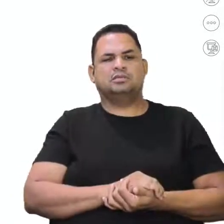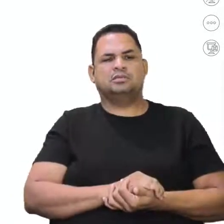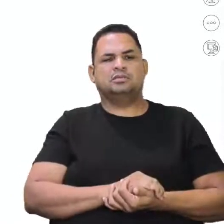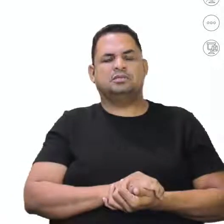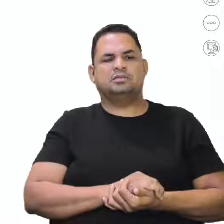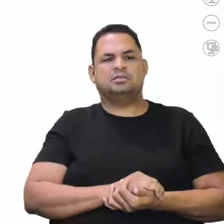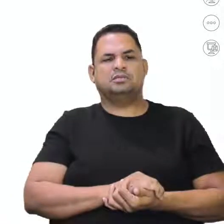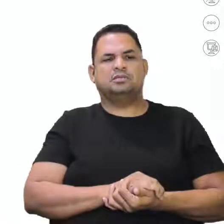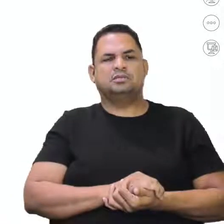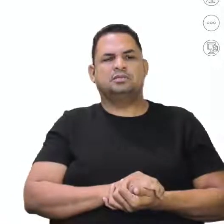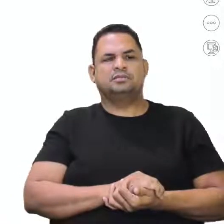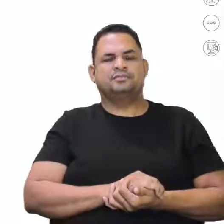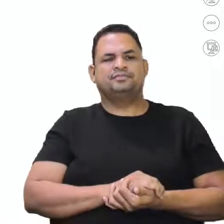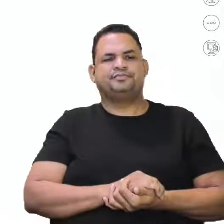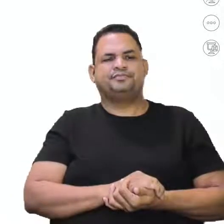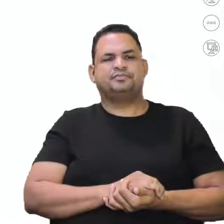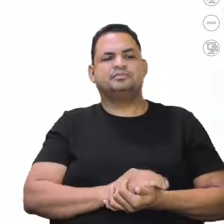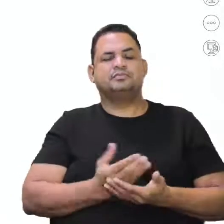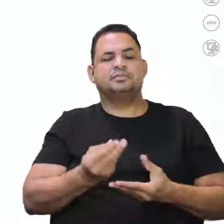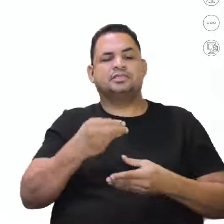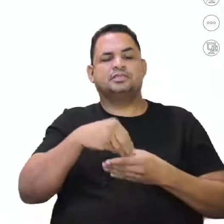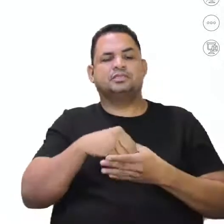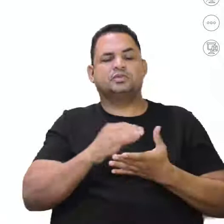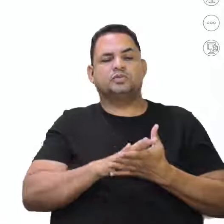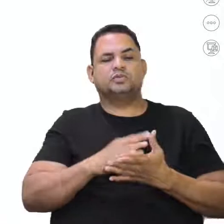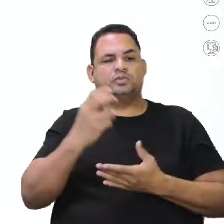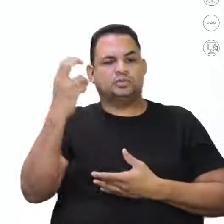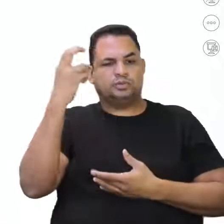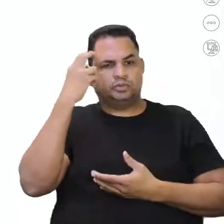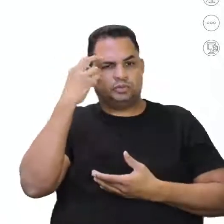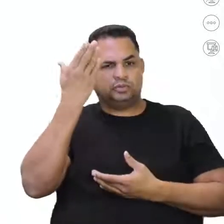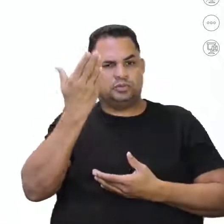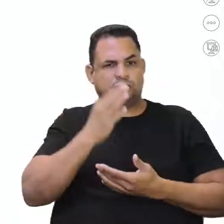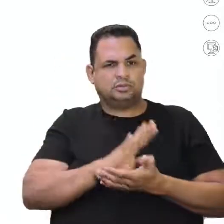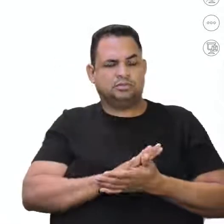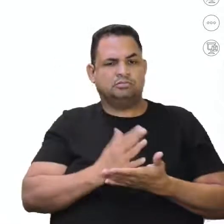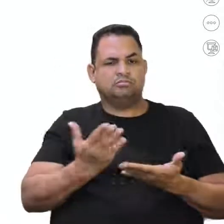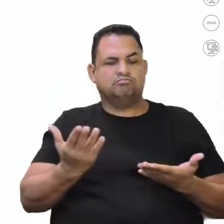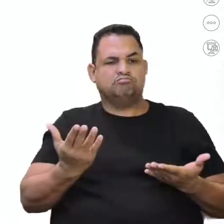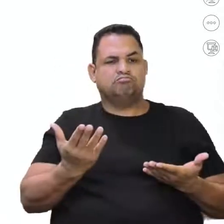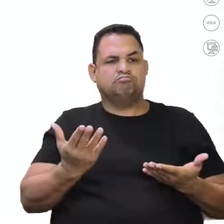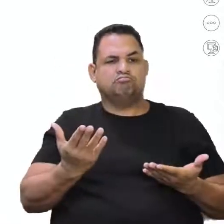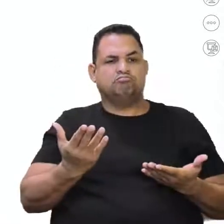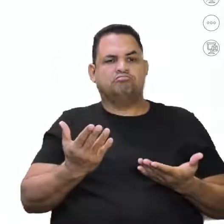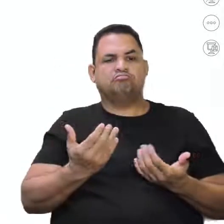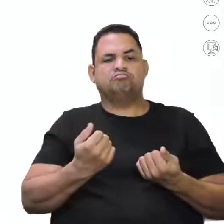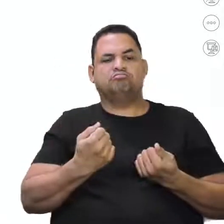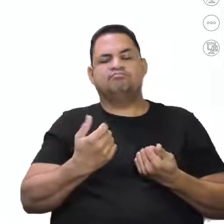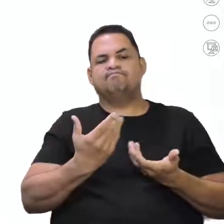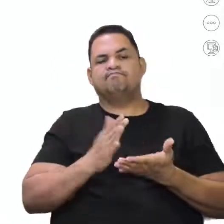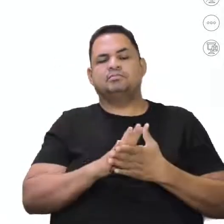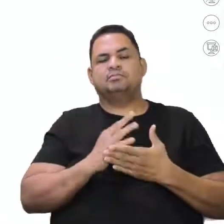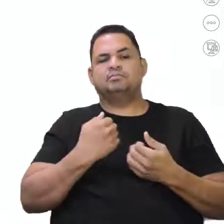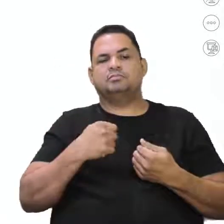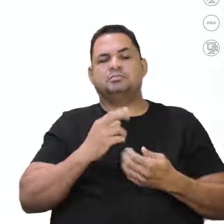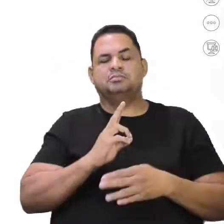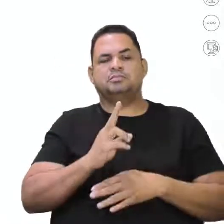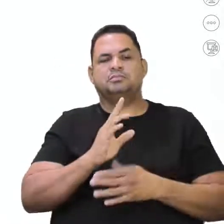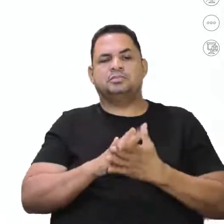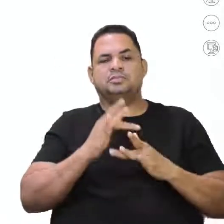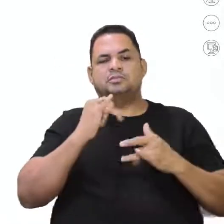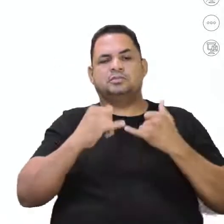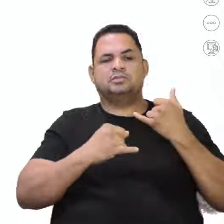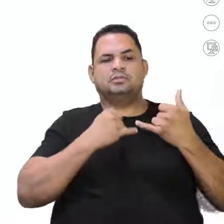partner. Obviamente, isso faz parte da cultura deles, mas isso não é uma coisa que, obviamente, deve ser seguida. É só